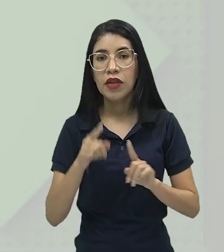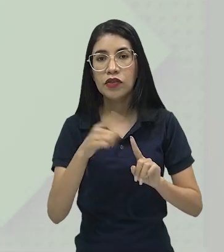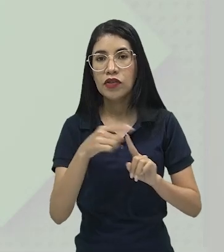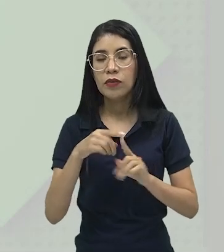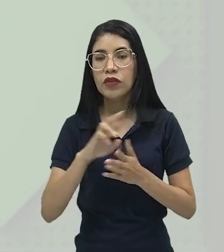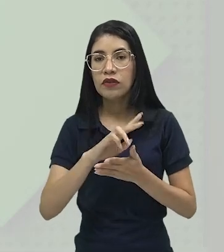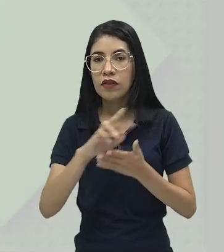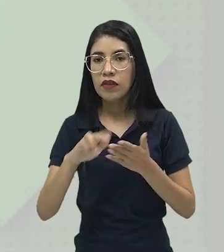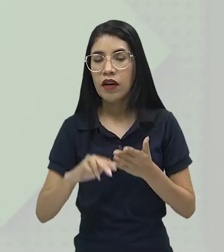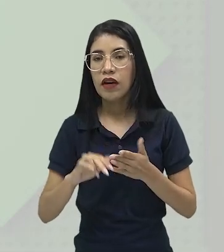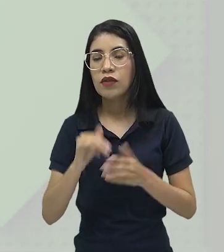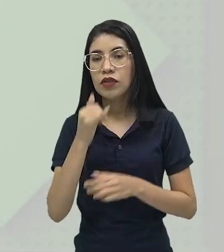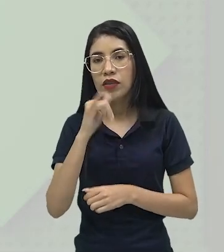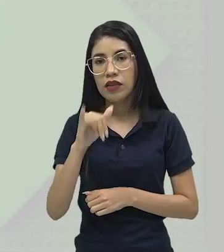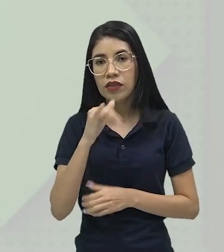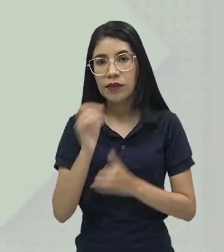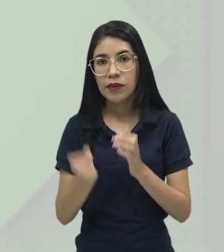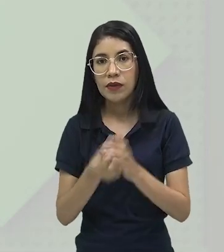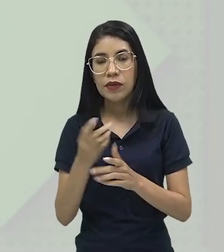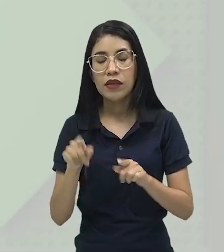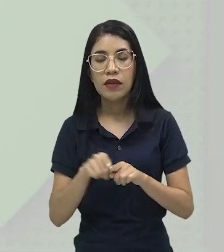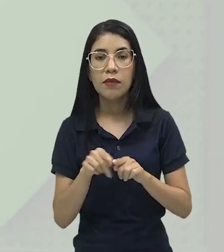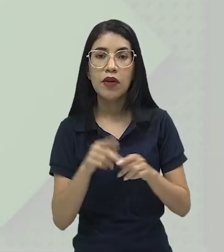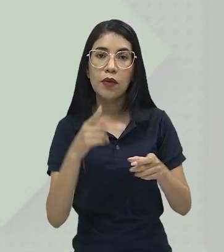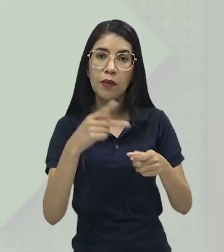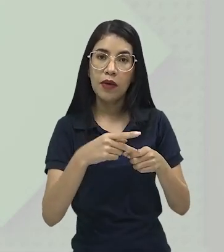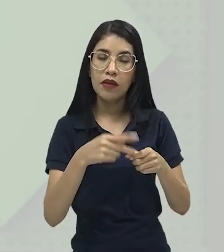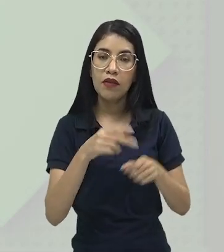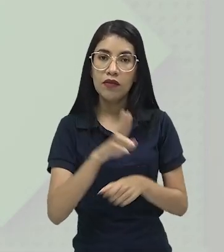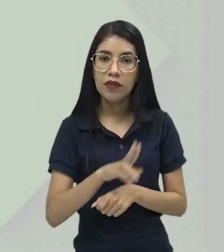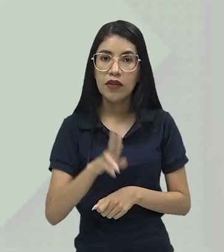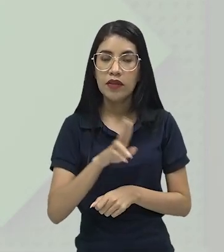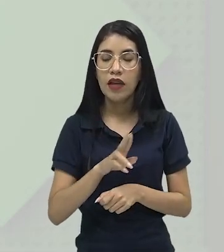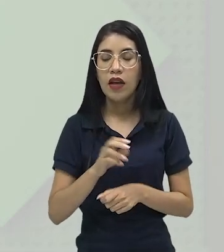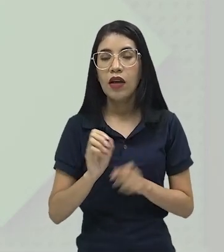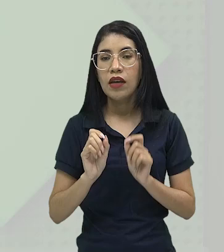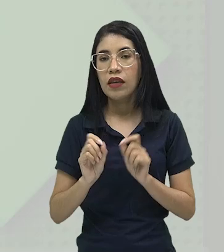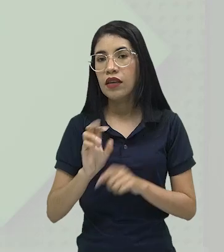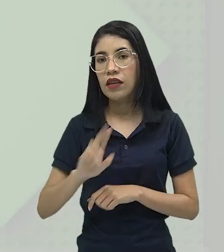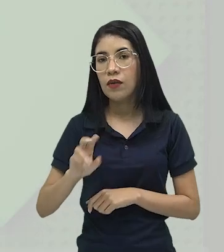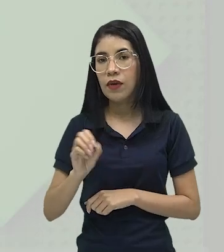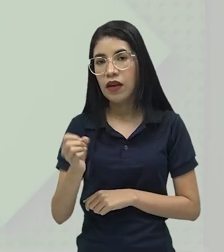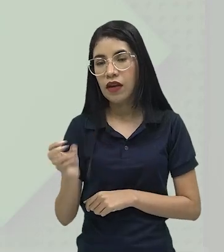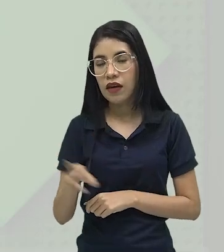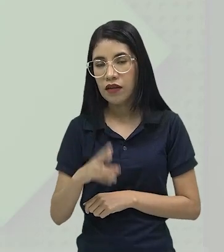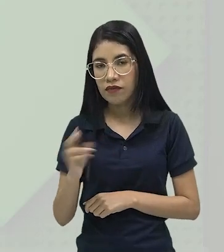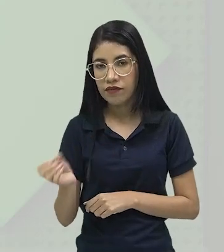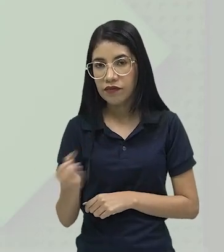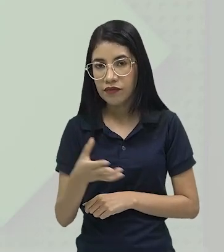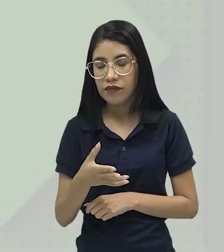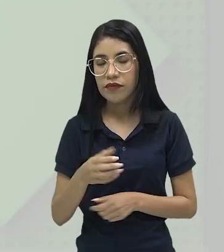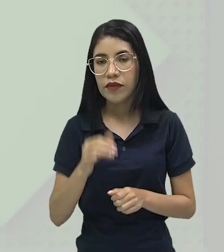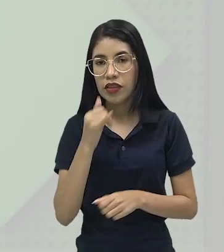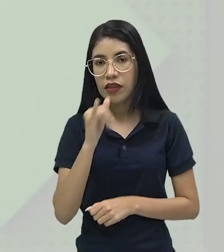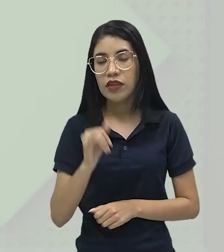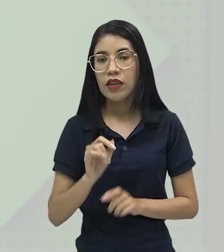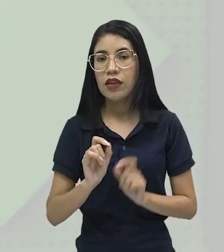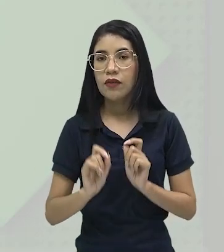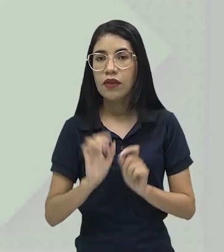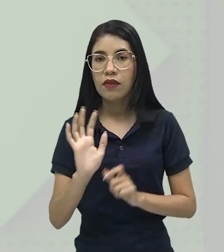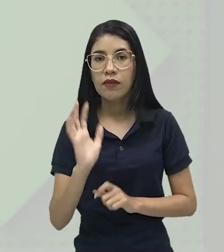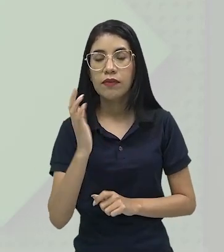de energia, através do petróleo, que são fontes não renováveis de energia. Isso tudo vai fazer com